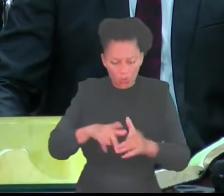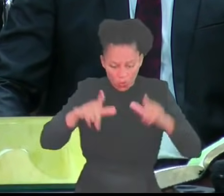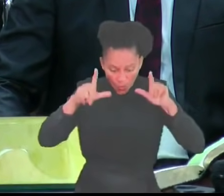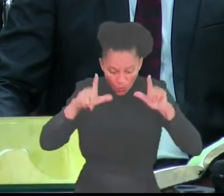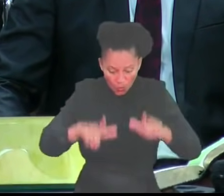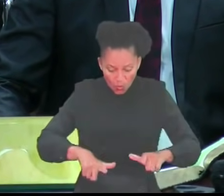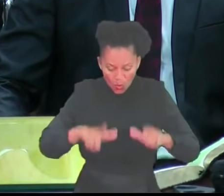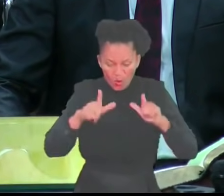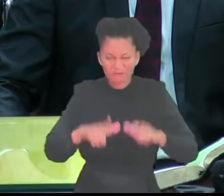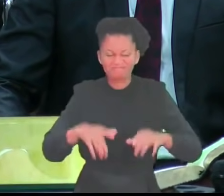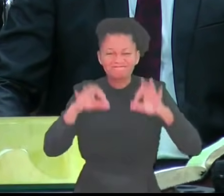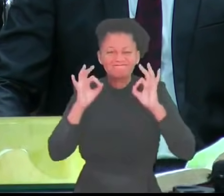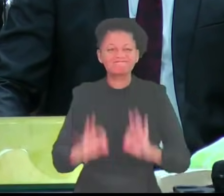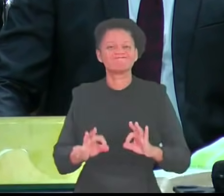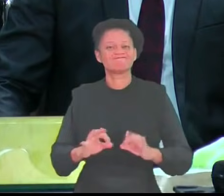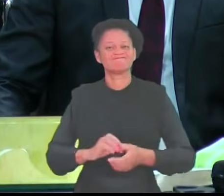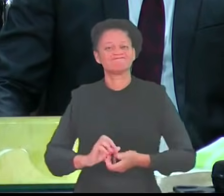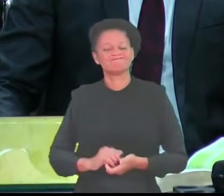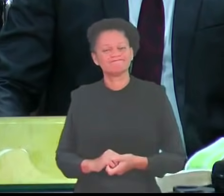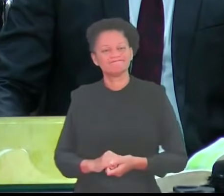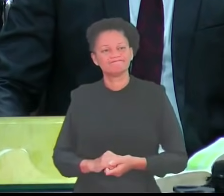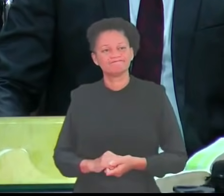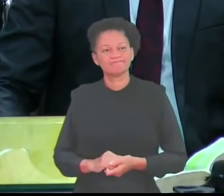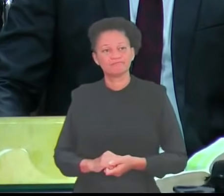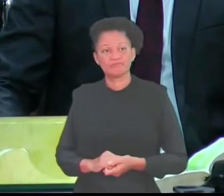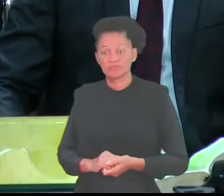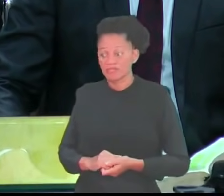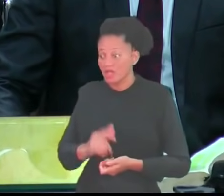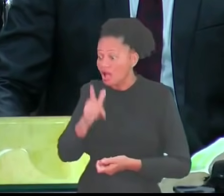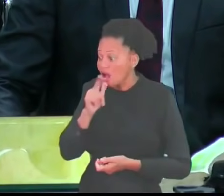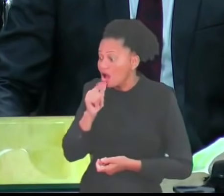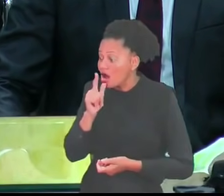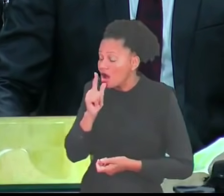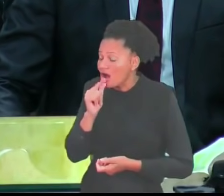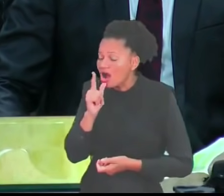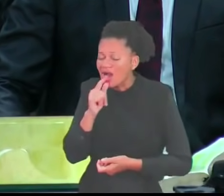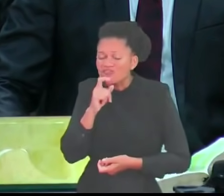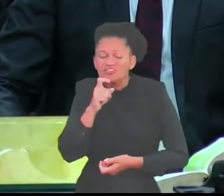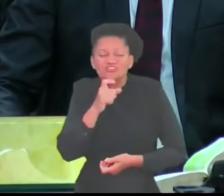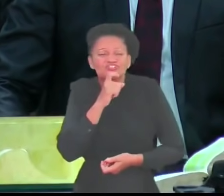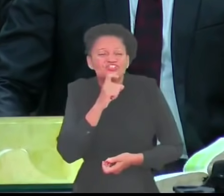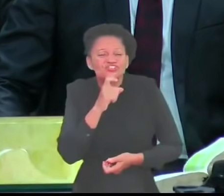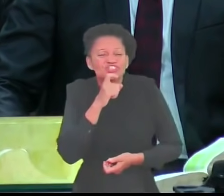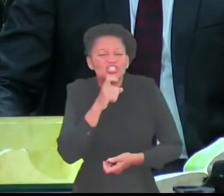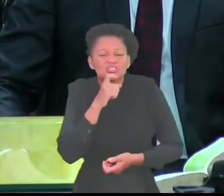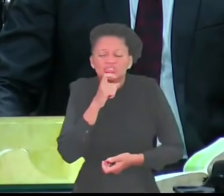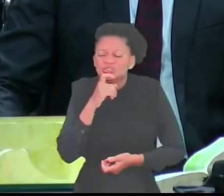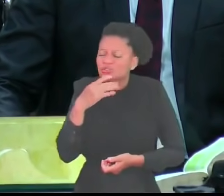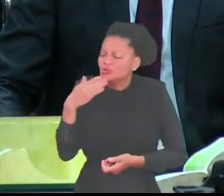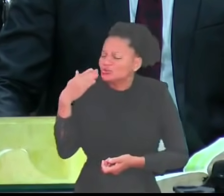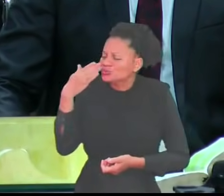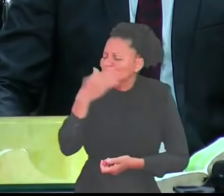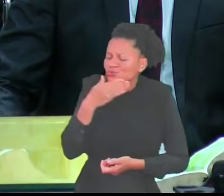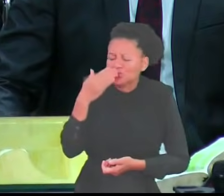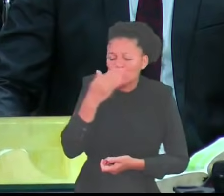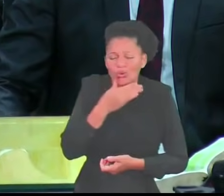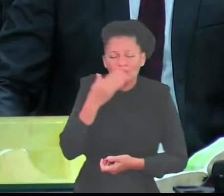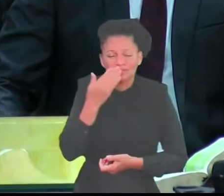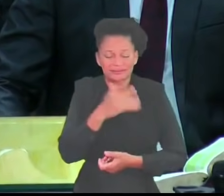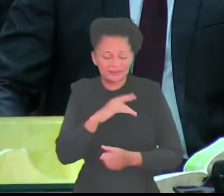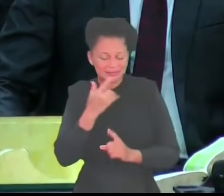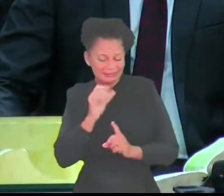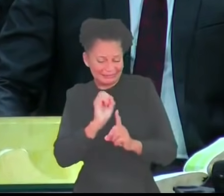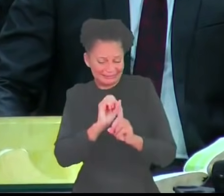lugar exato. A água é doce, fria, cristalina,